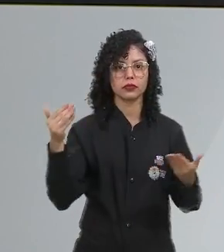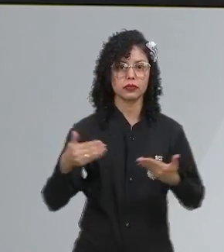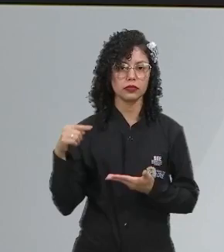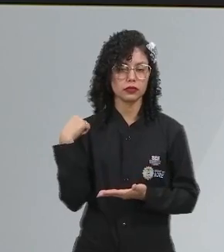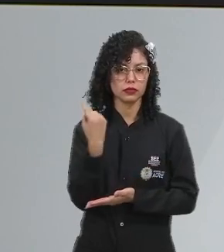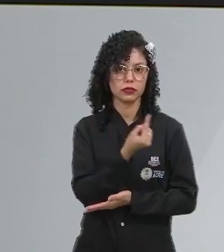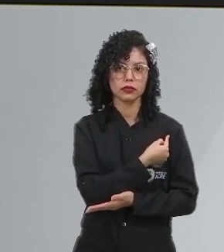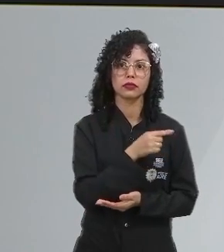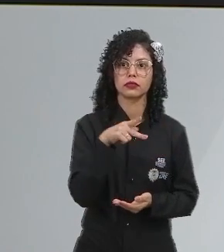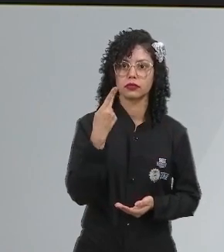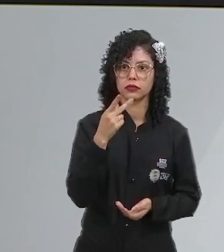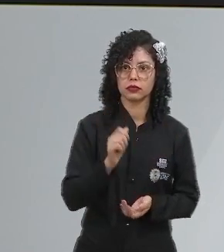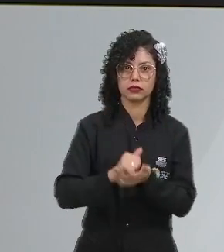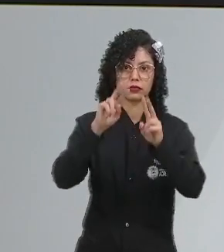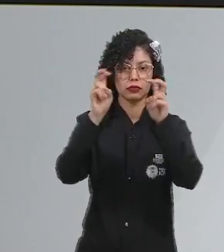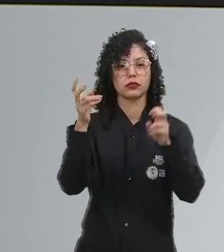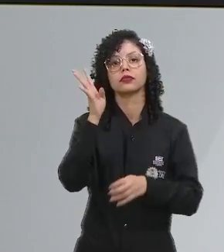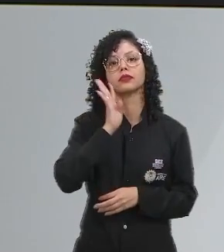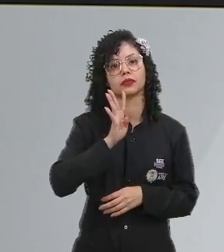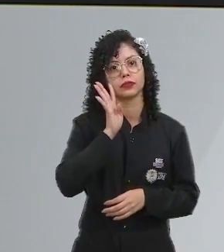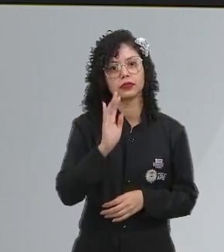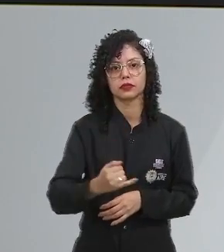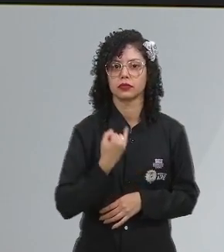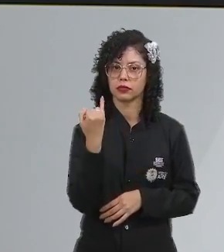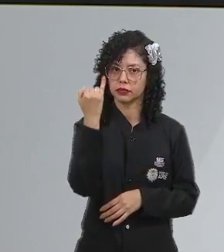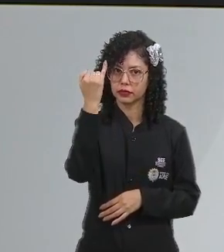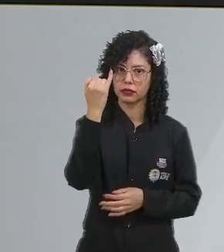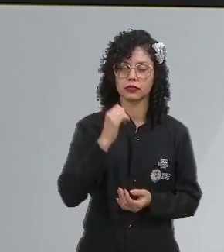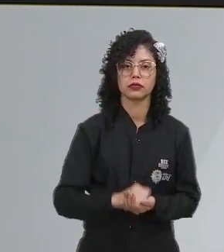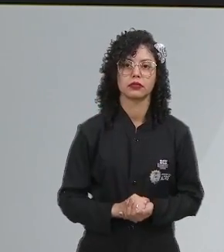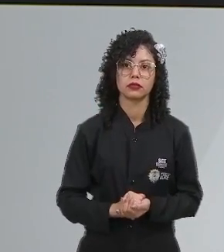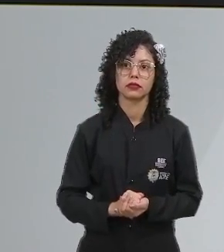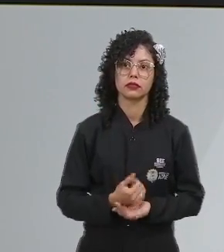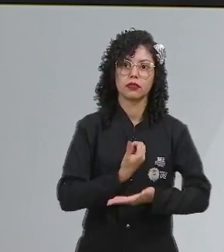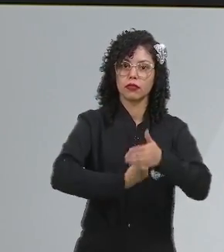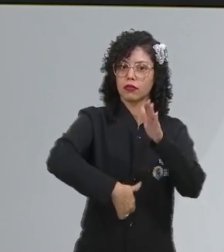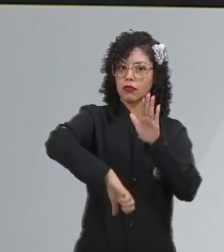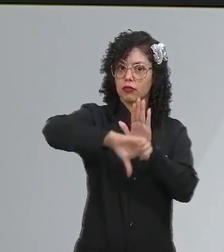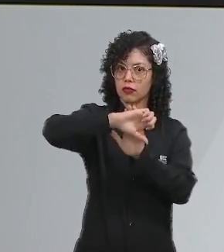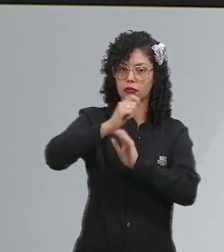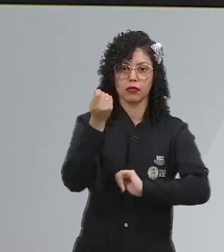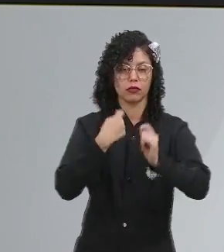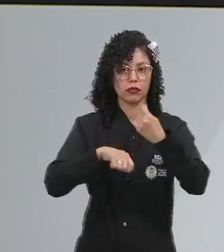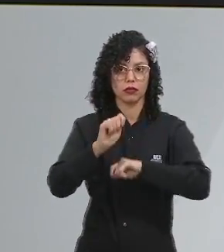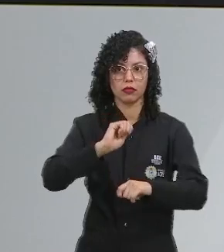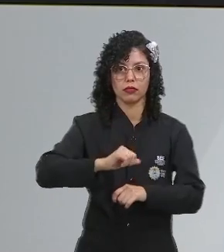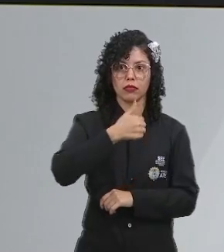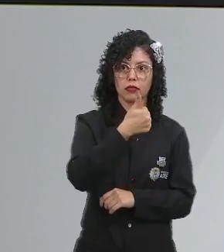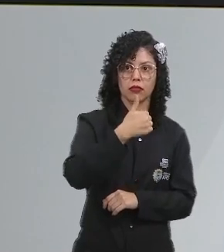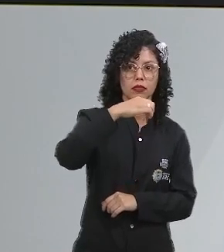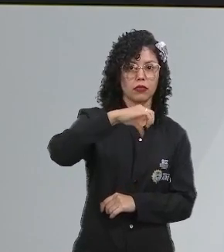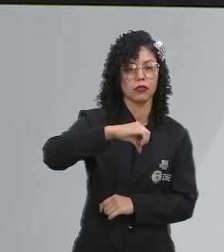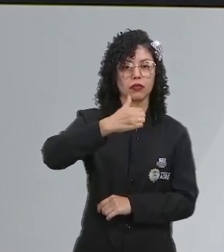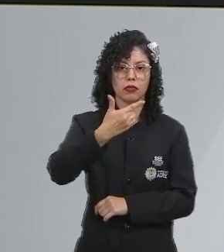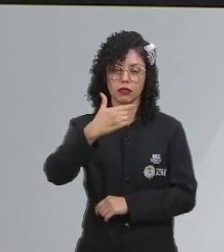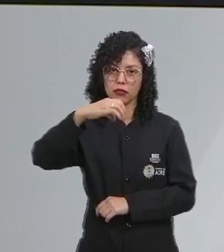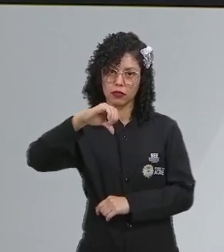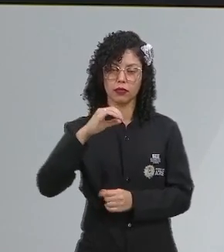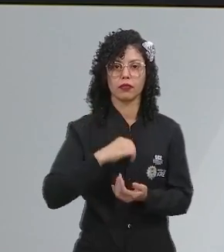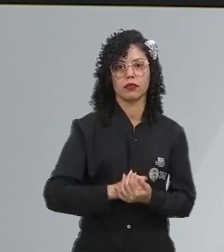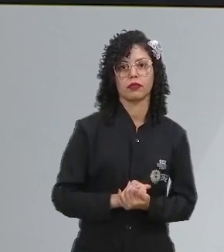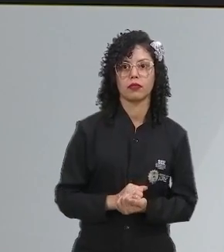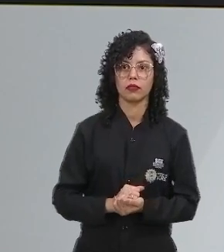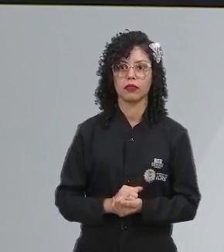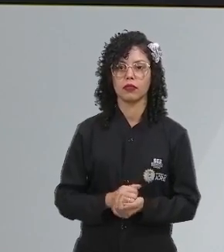eu trouxe um assunto bem bacana, bem importante, que é a crise econômica de 1929 e as